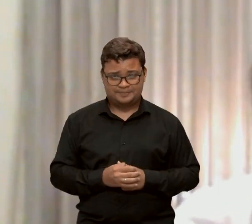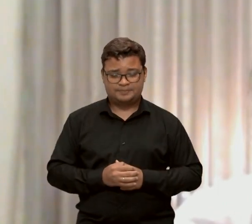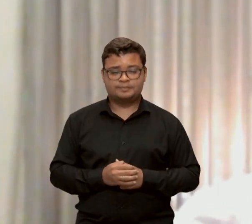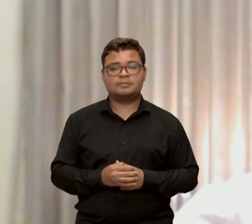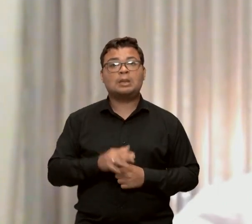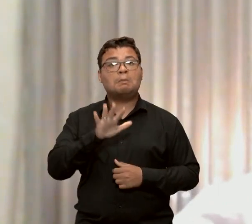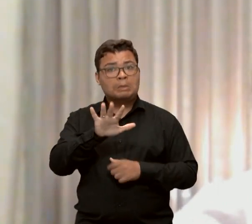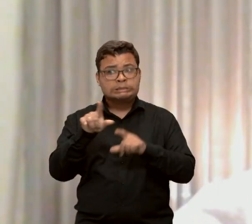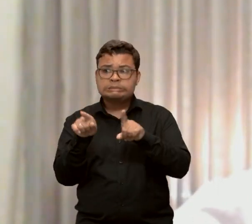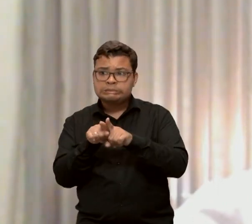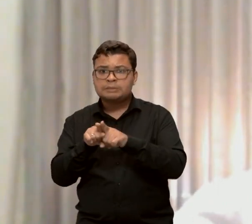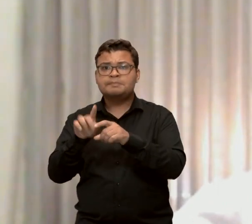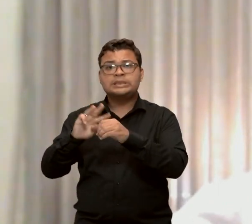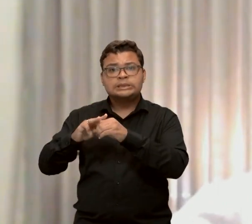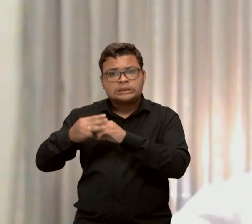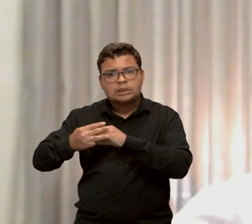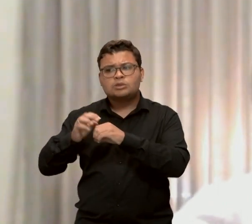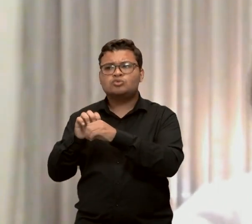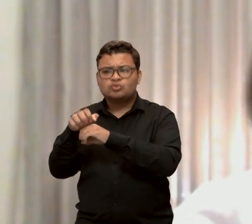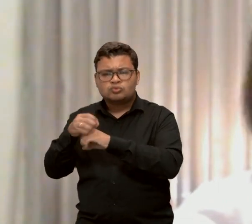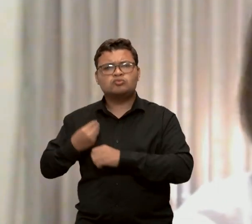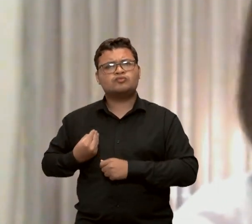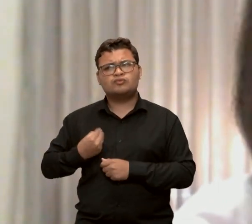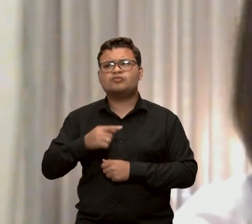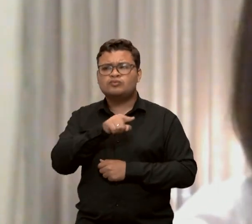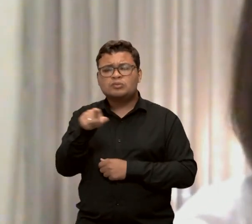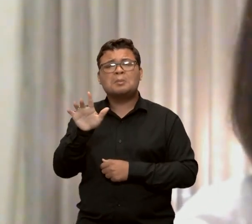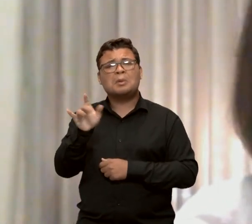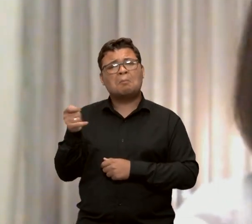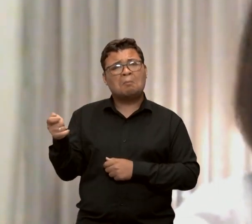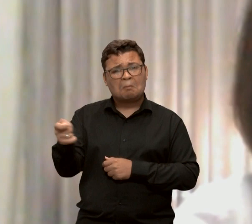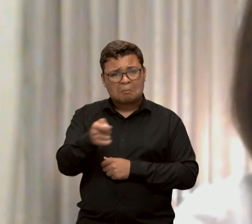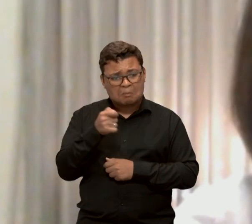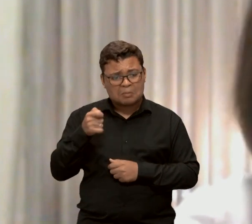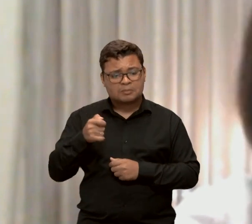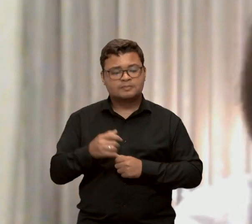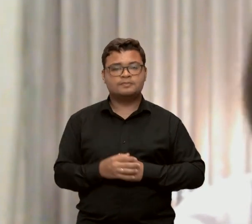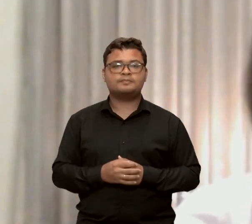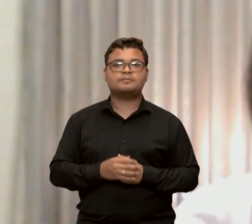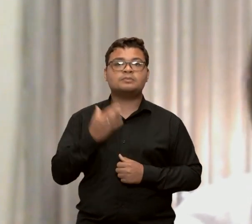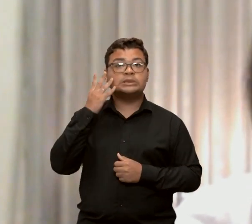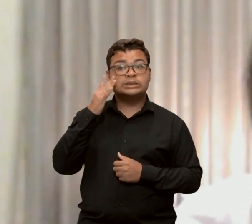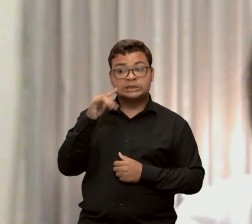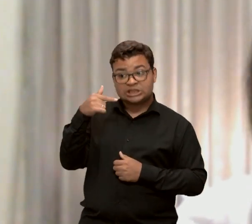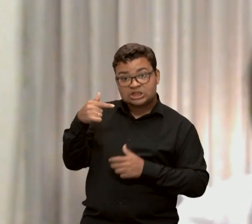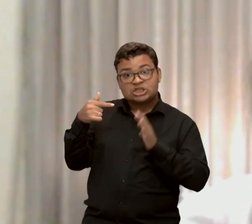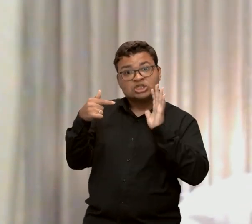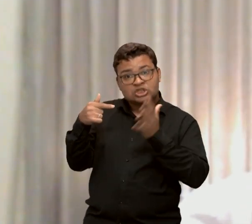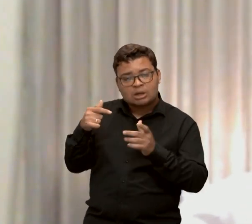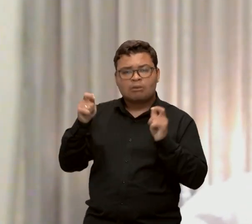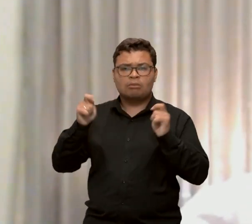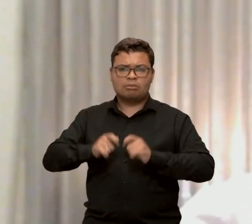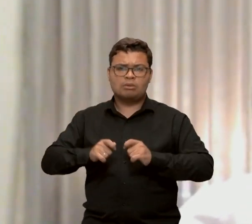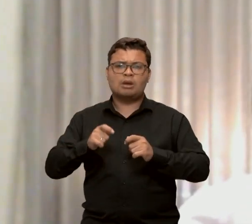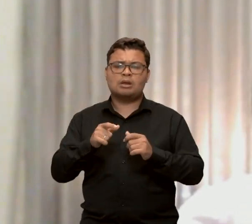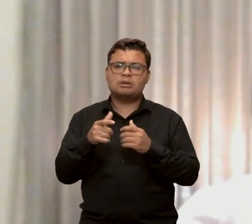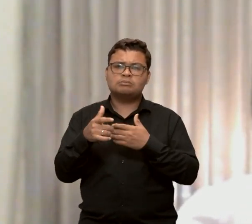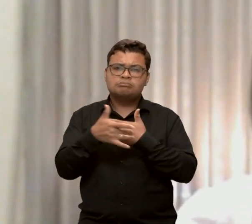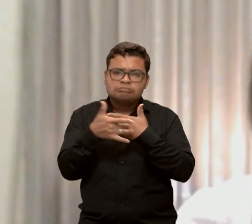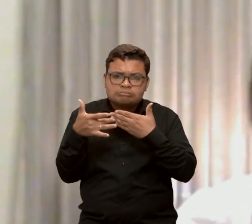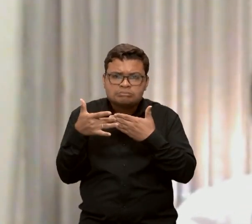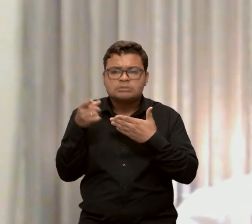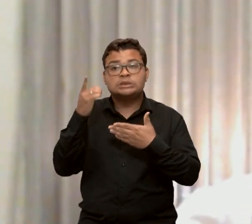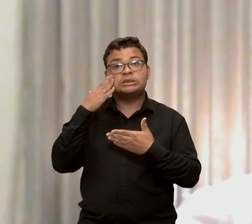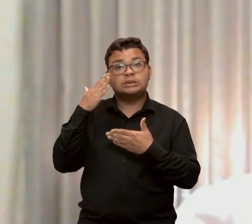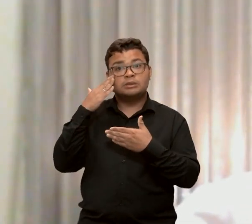Então, como os casos de dengue, por exemplo, em 2022 estavam muito altos, a maioria dos pacientes que a gente testou, lógico que já fecha o diagnóstico